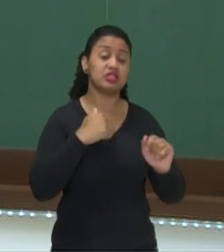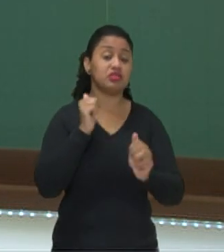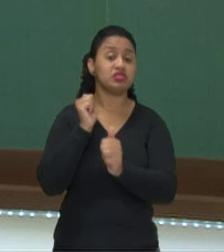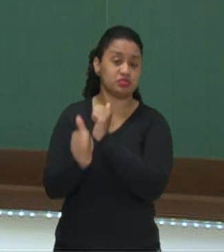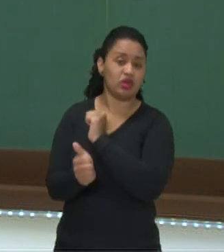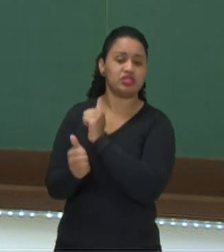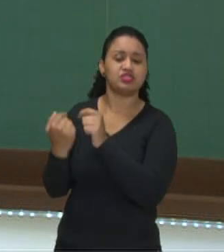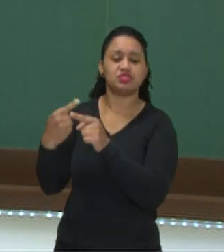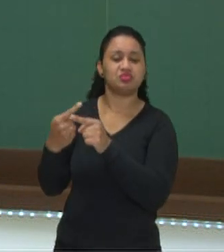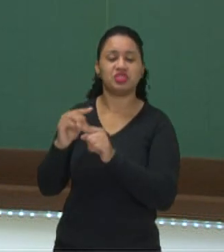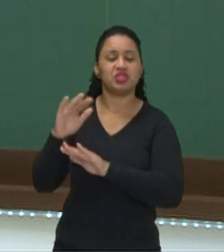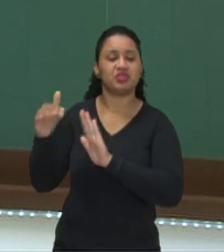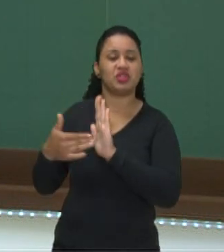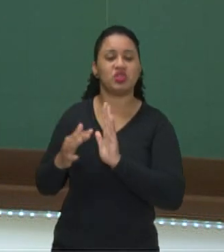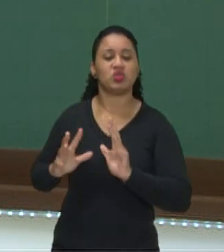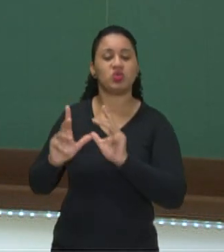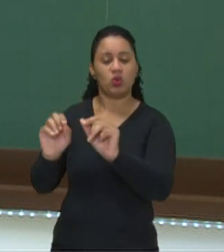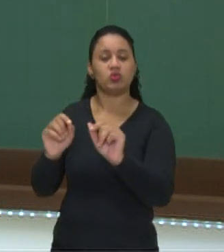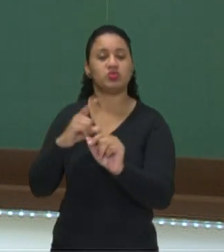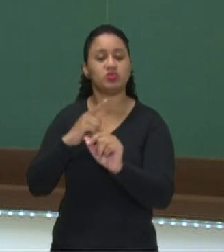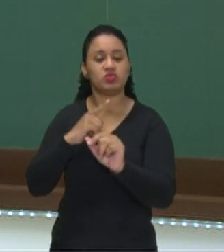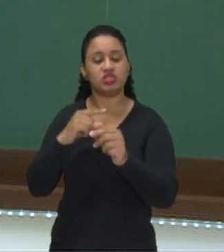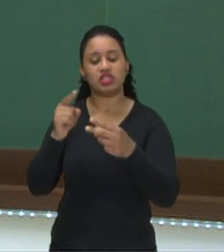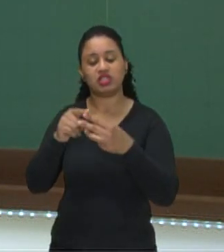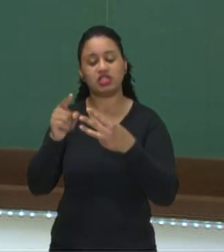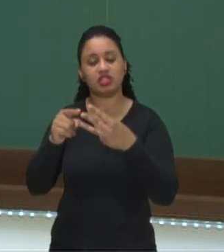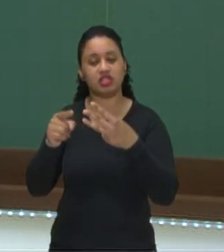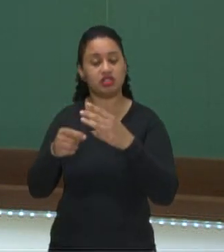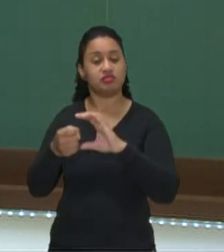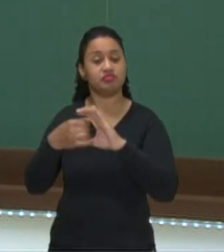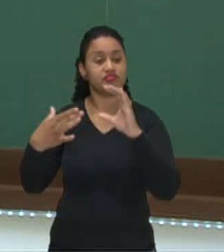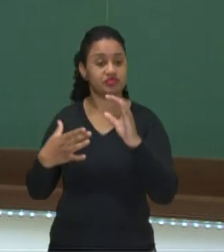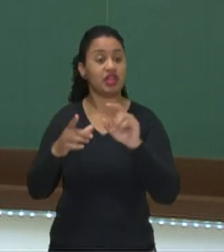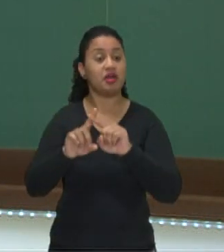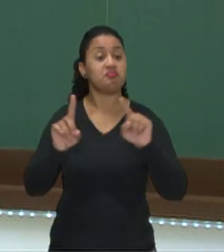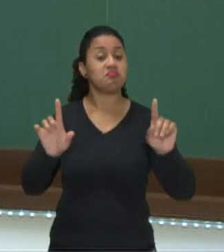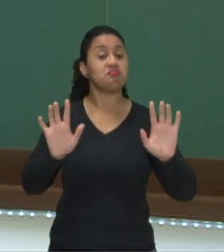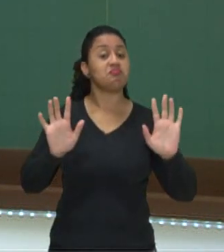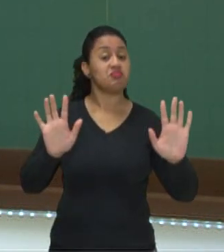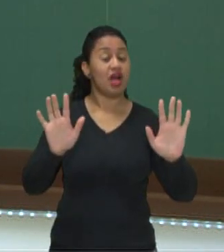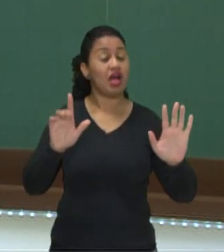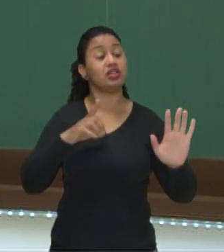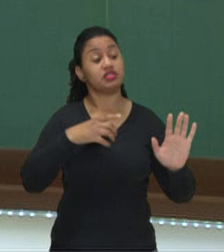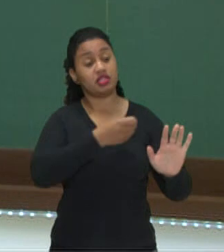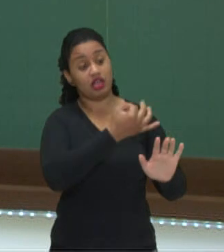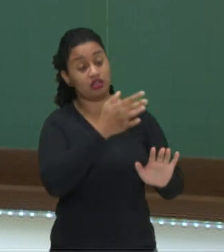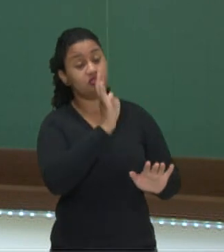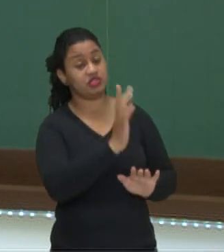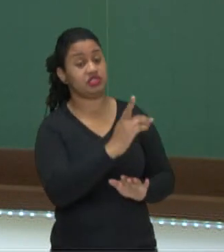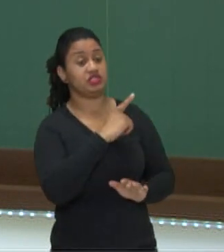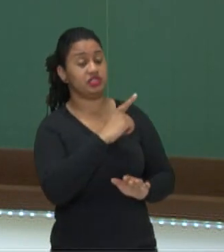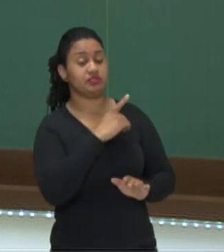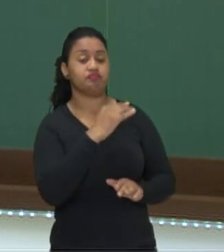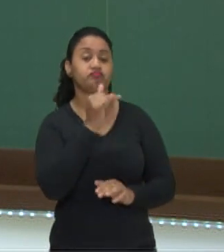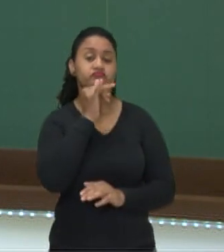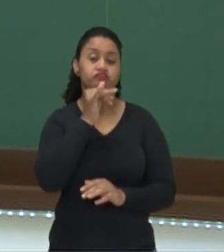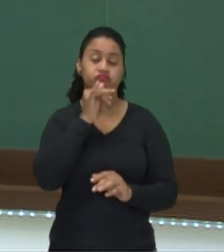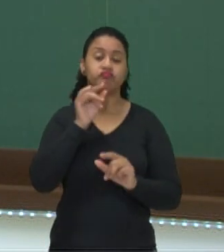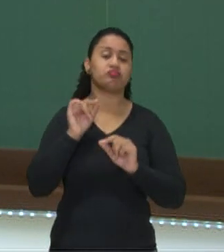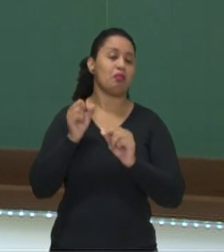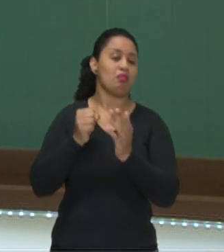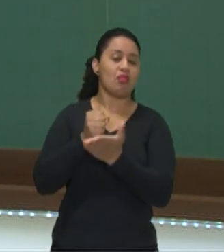aventura, porque nem todas elas têm essas três características, mas algumas já têm. O exemplo